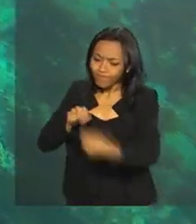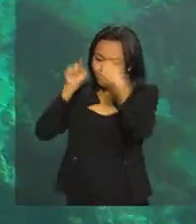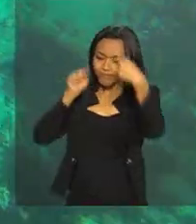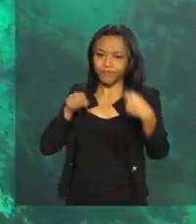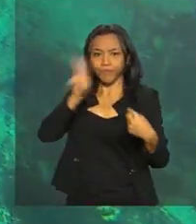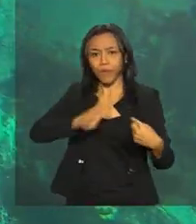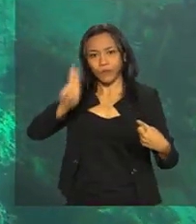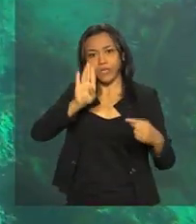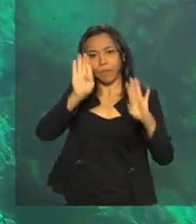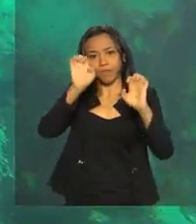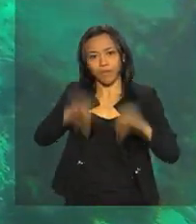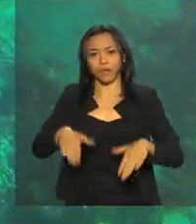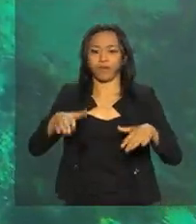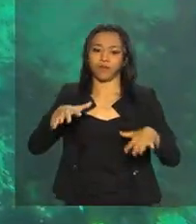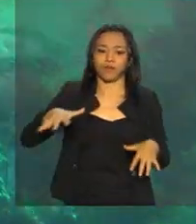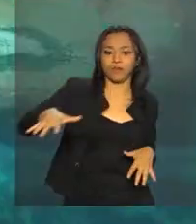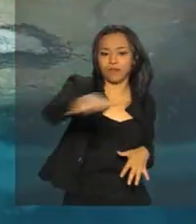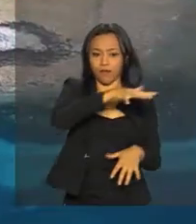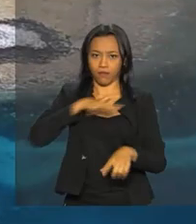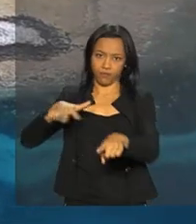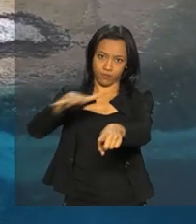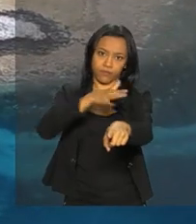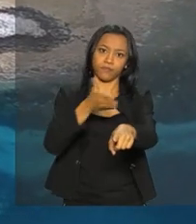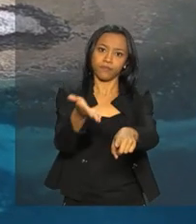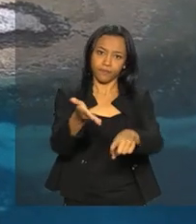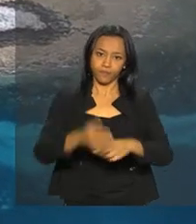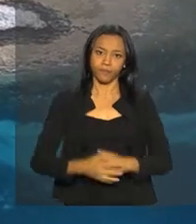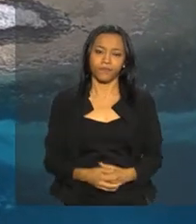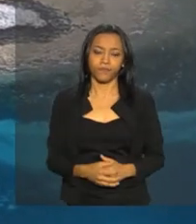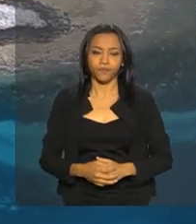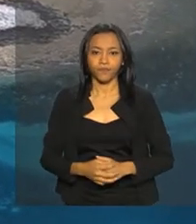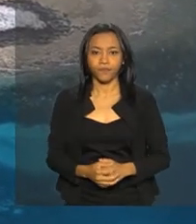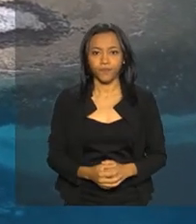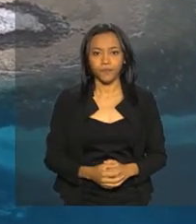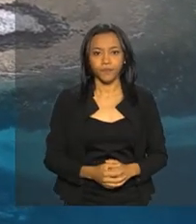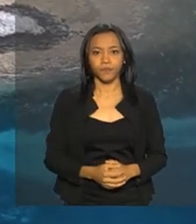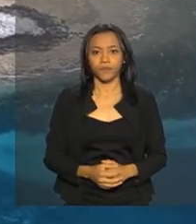dessa área, buscar a sustentabilidade dessa área.